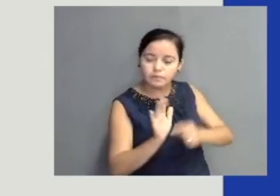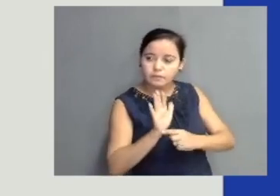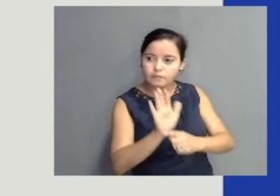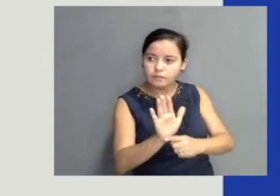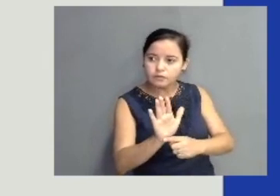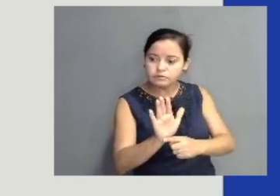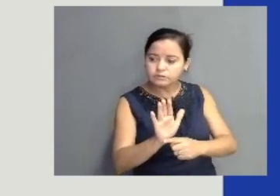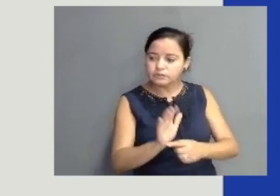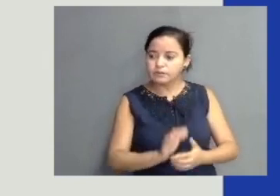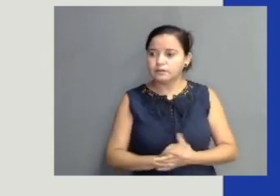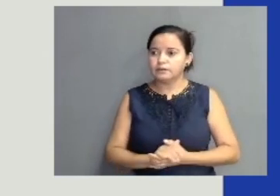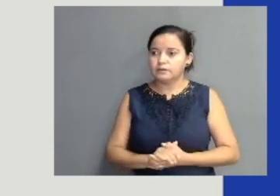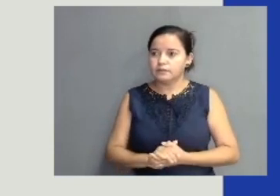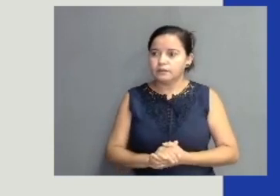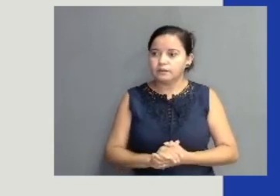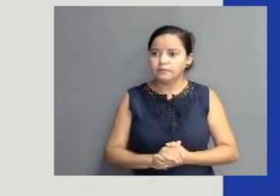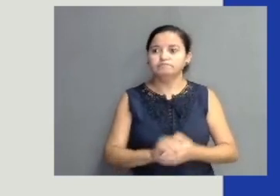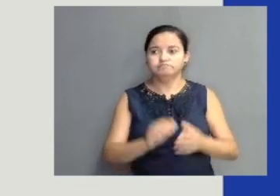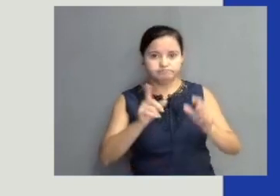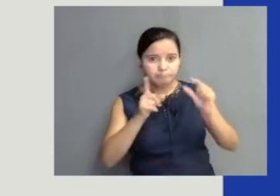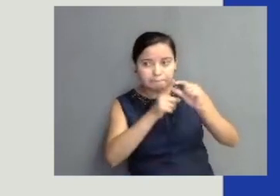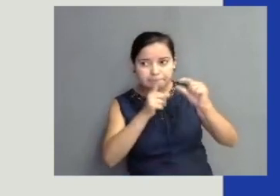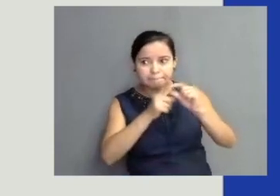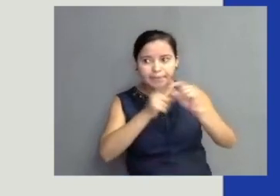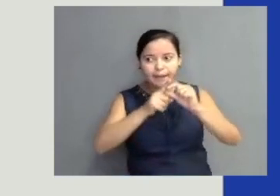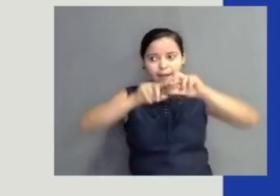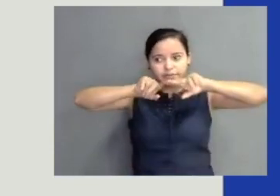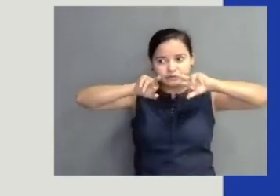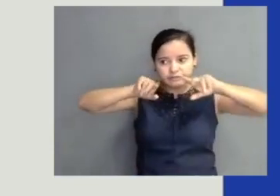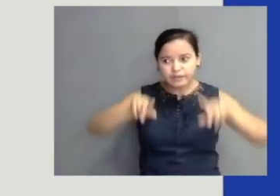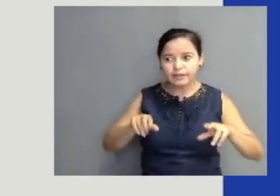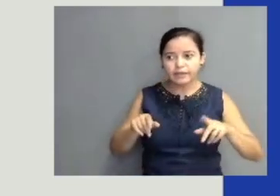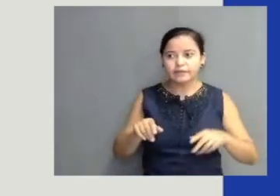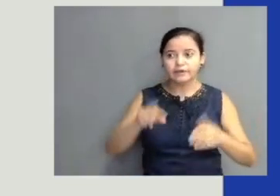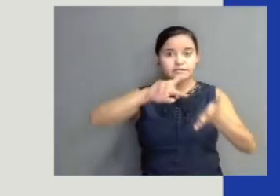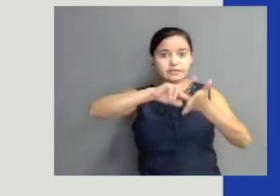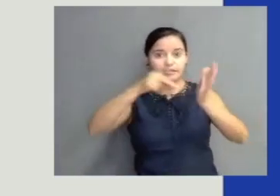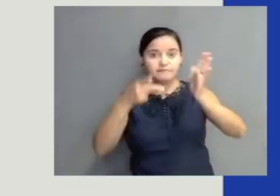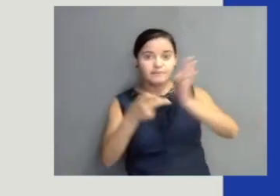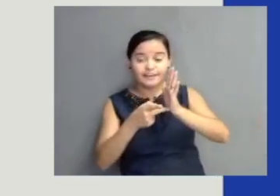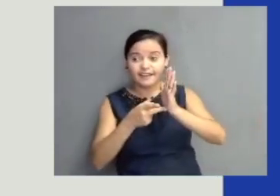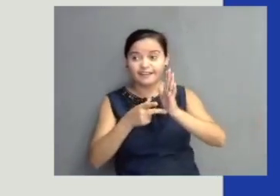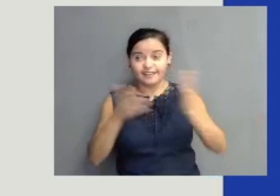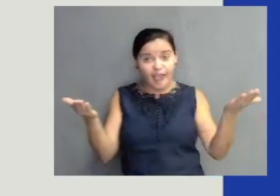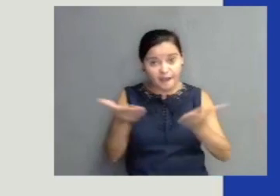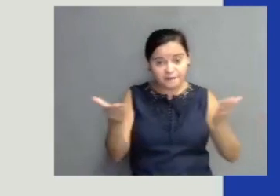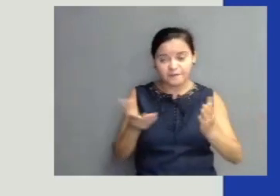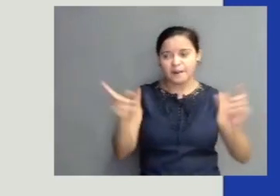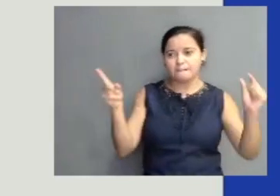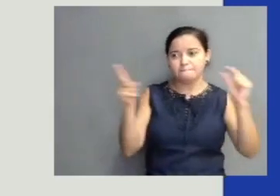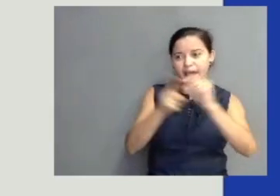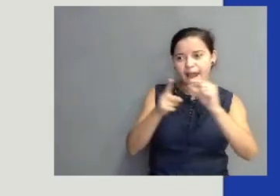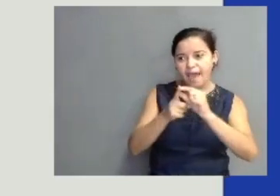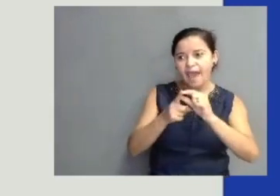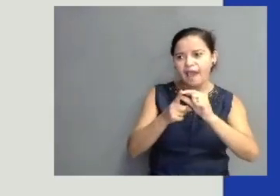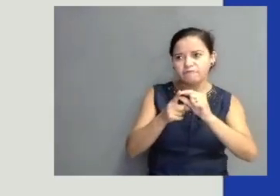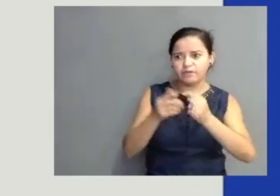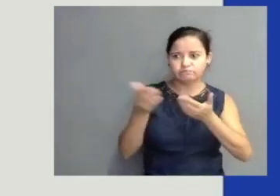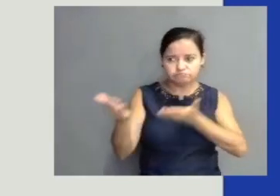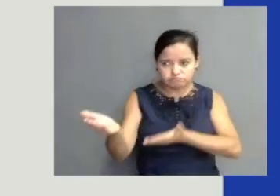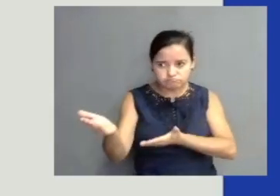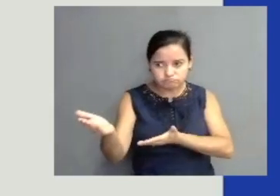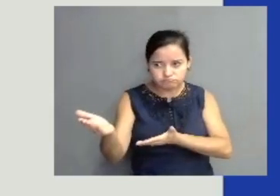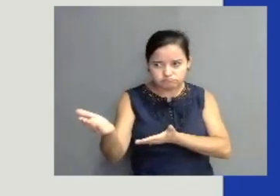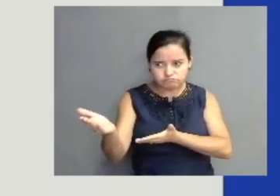Estropiado. Crina. Então, ó, tá aqui o significado de algumas palavras, né? Trazendo aí, ébrio,